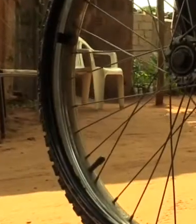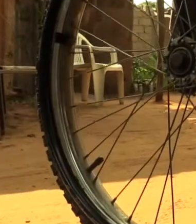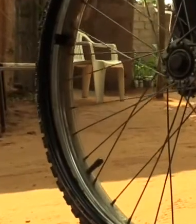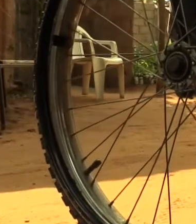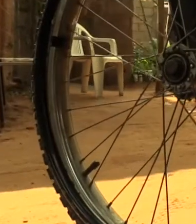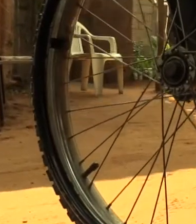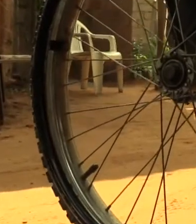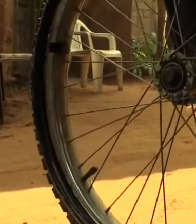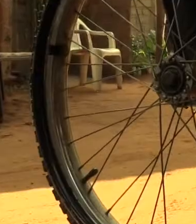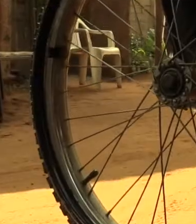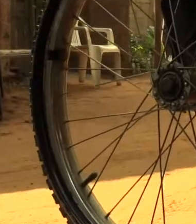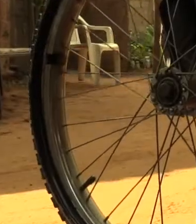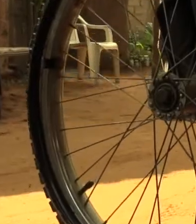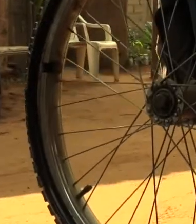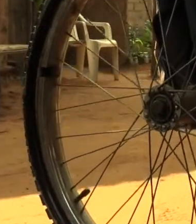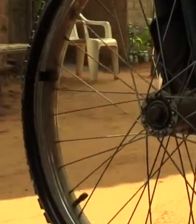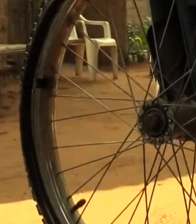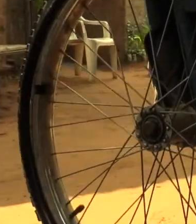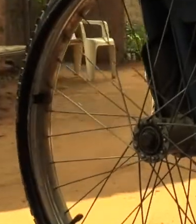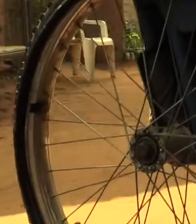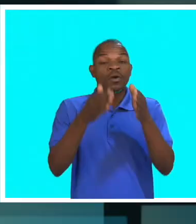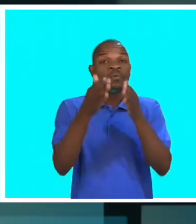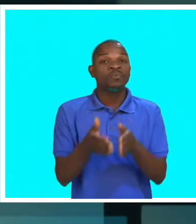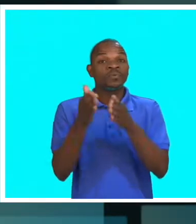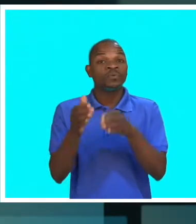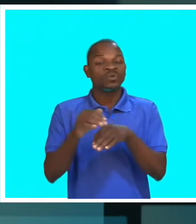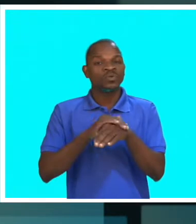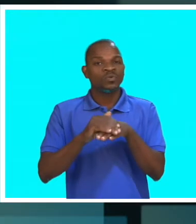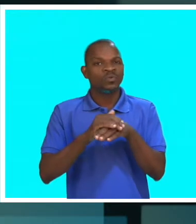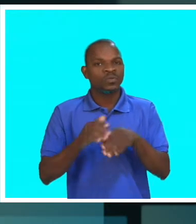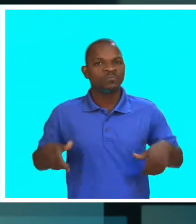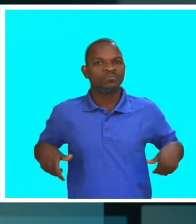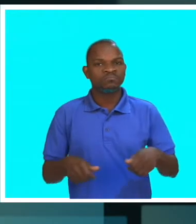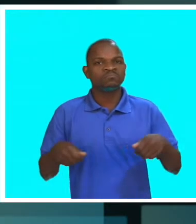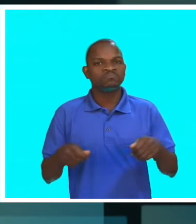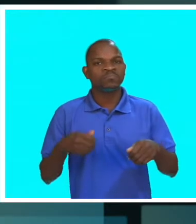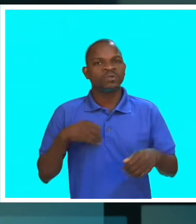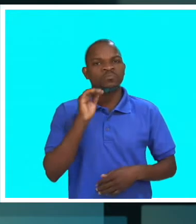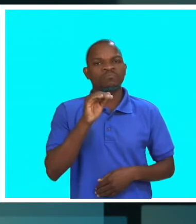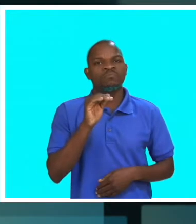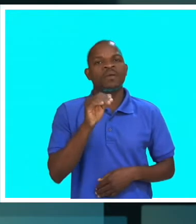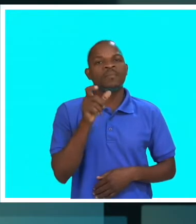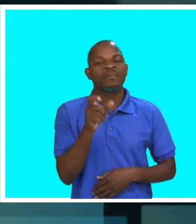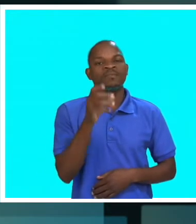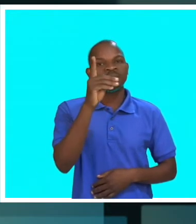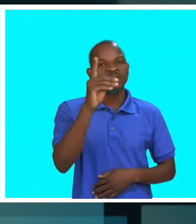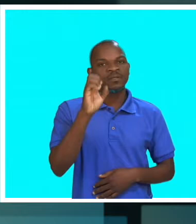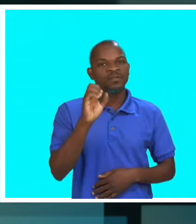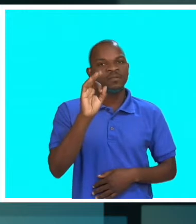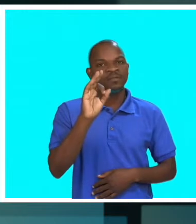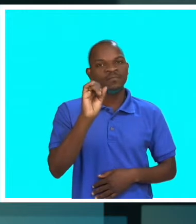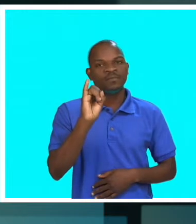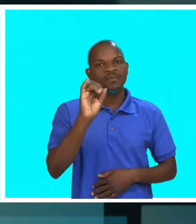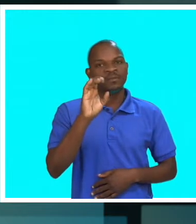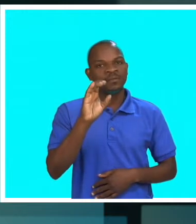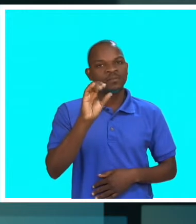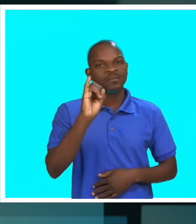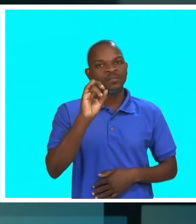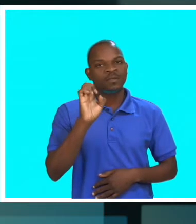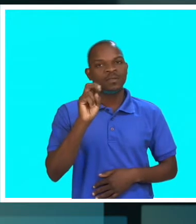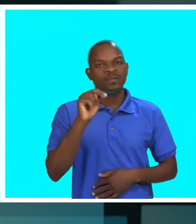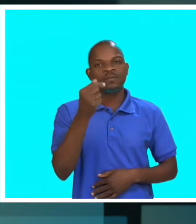designar pessoas desta camada social. Para as pessoas que andam na carrinha de rodas, eu